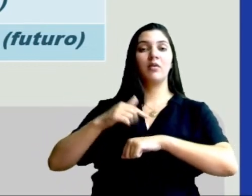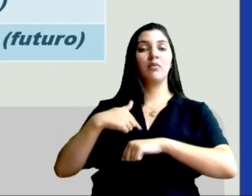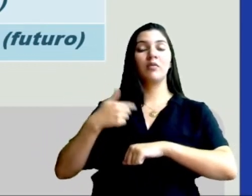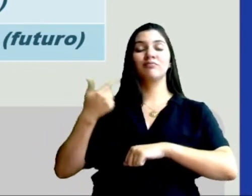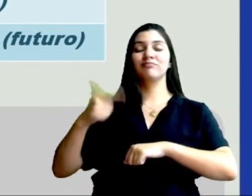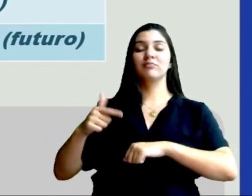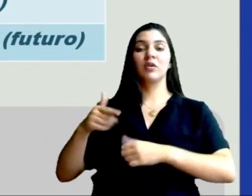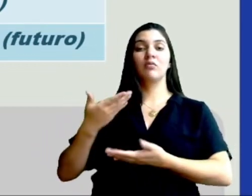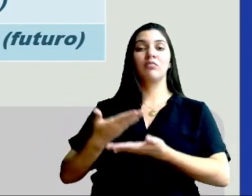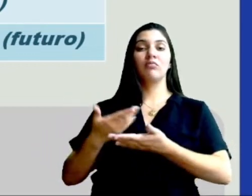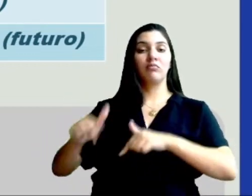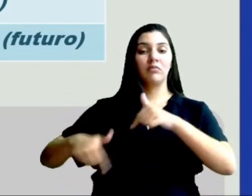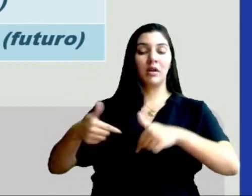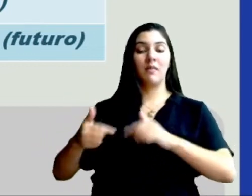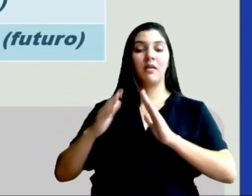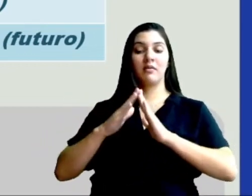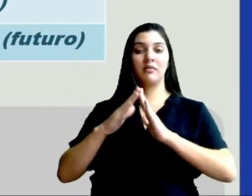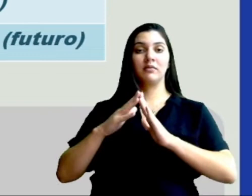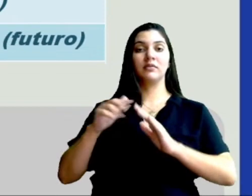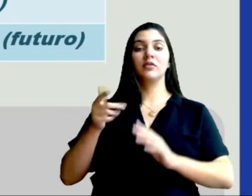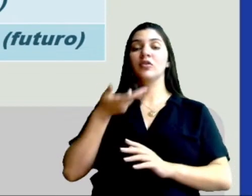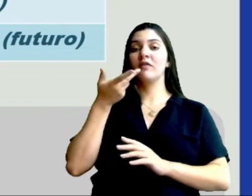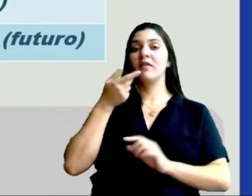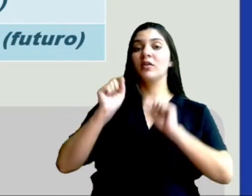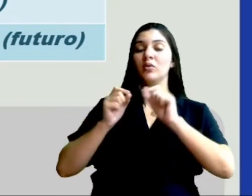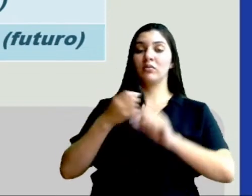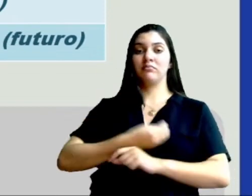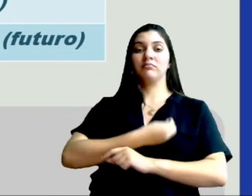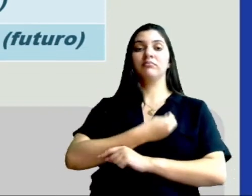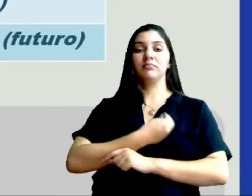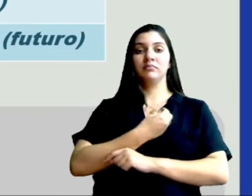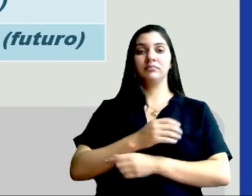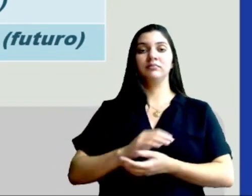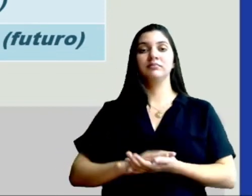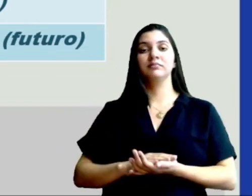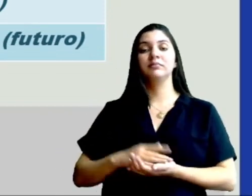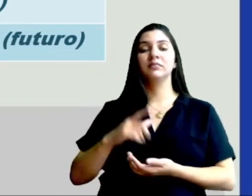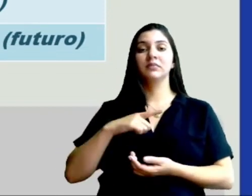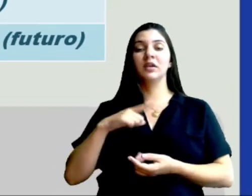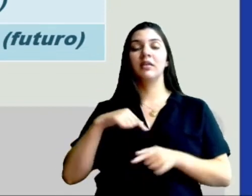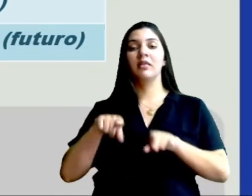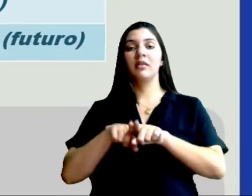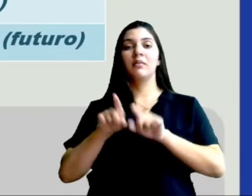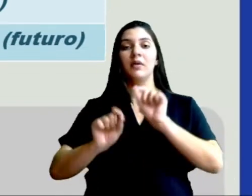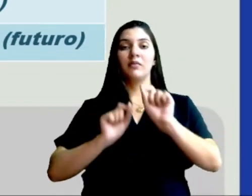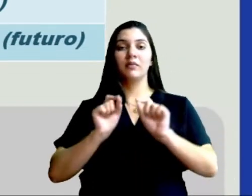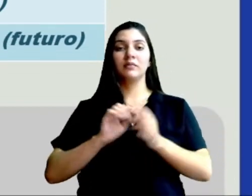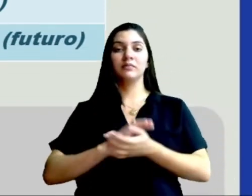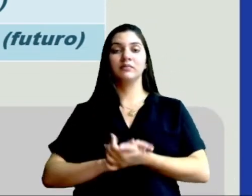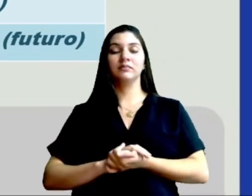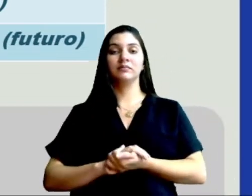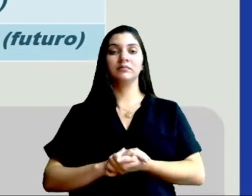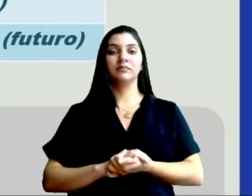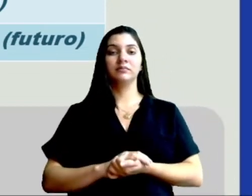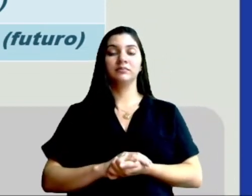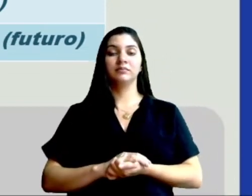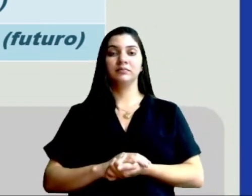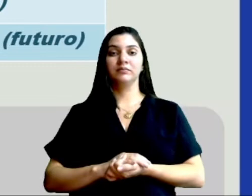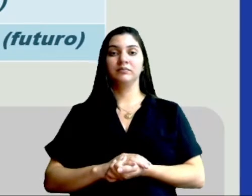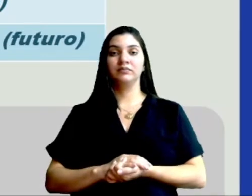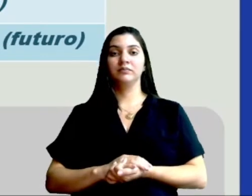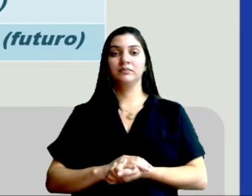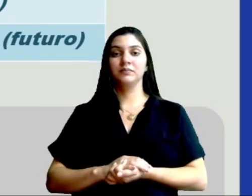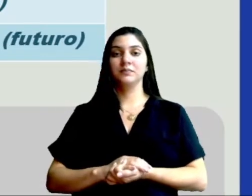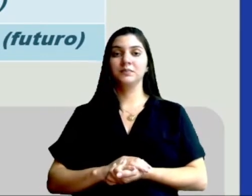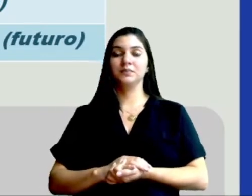estou trabalhando de casa. Então, eu estou falando no presente. Aí a gente tem aqui também, ó. Dudo que me